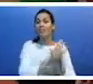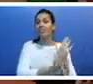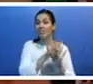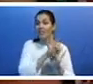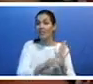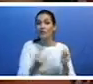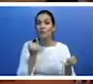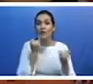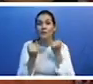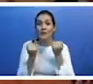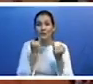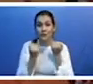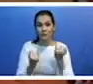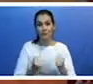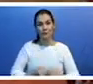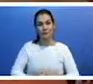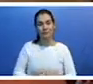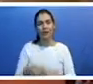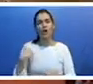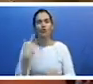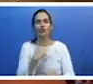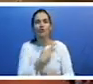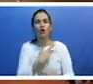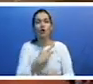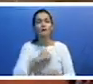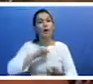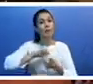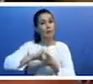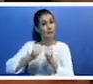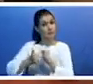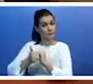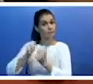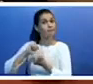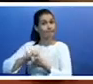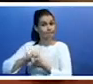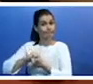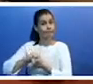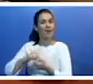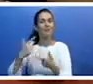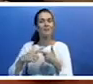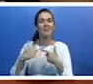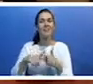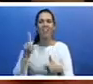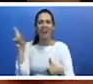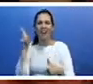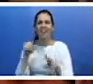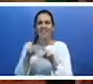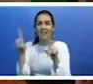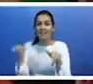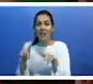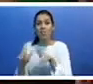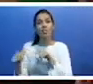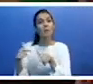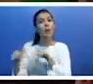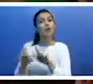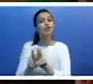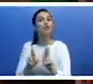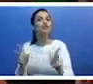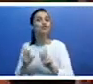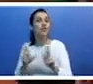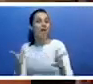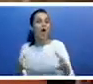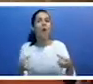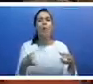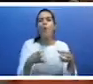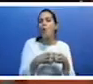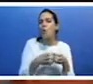um texto. Nós adaptamos esse texto, tá? Porque se fosse em sala de aula, nós iríamos trabalhar junto, em